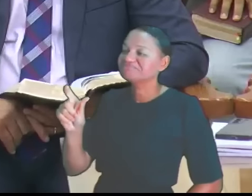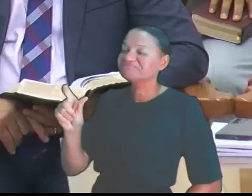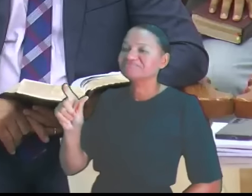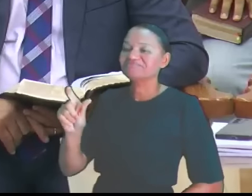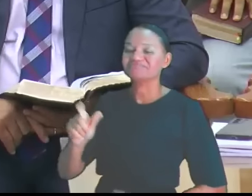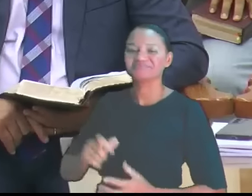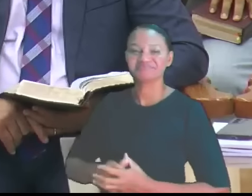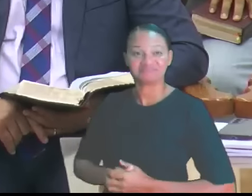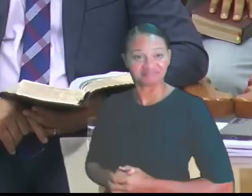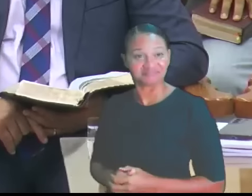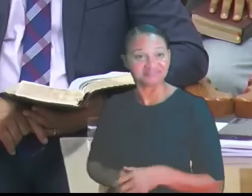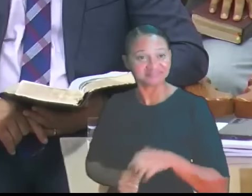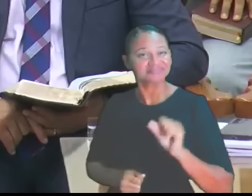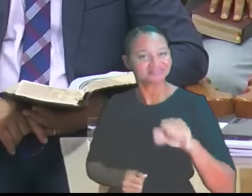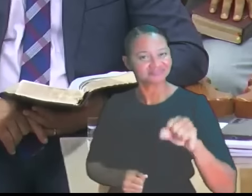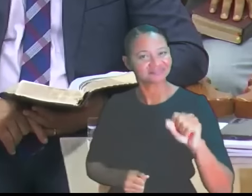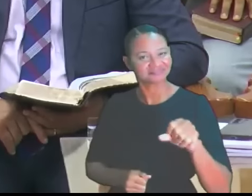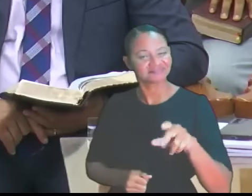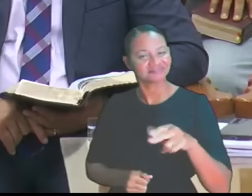É isso aí, meu irmão.